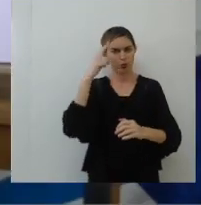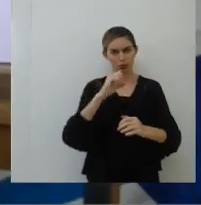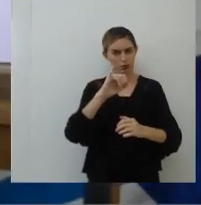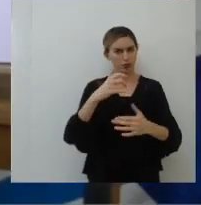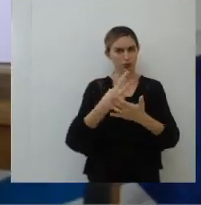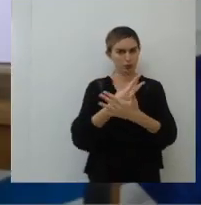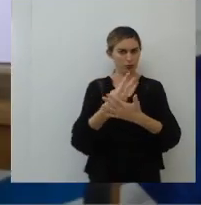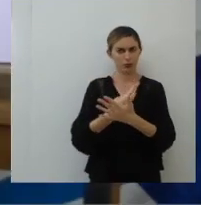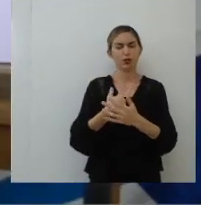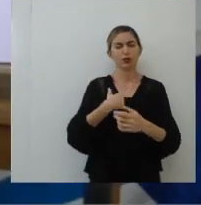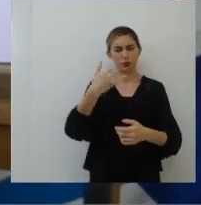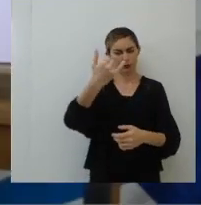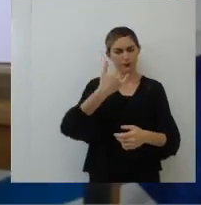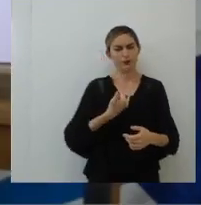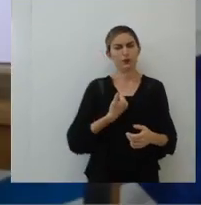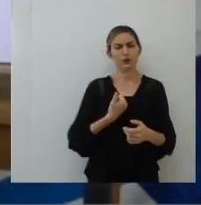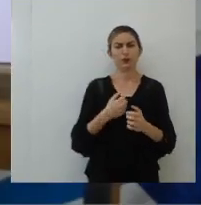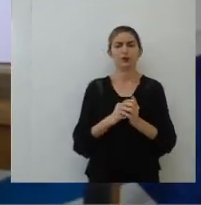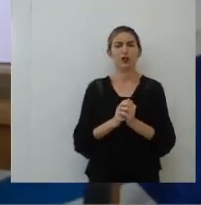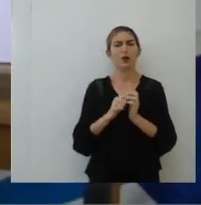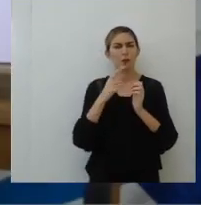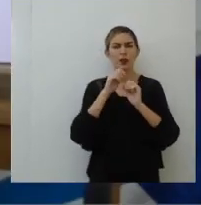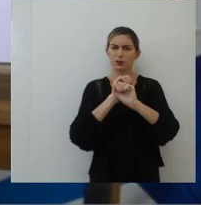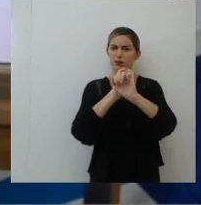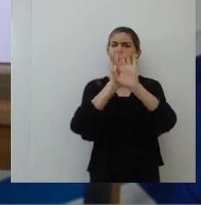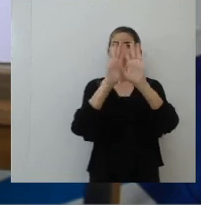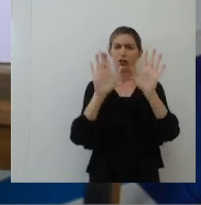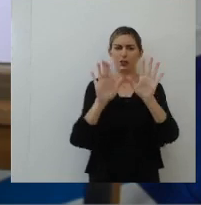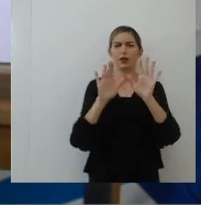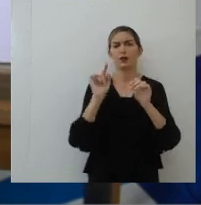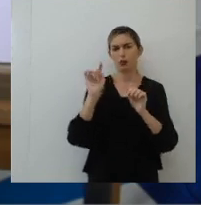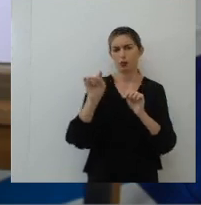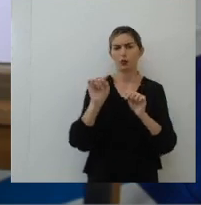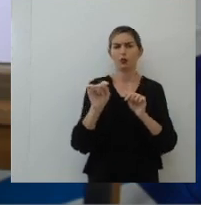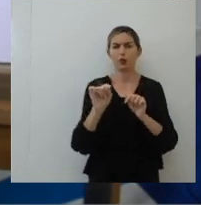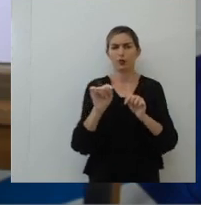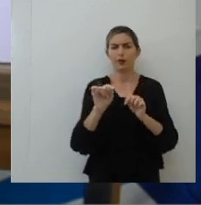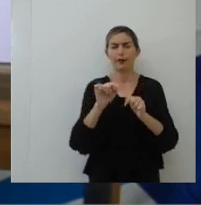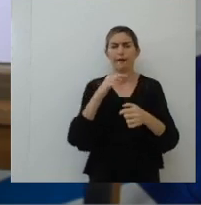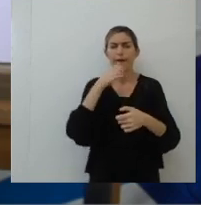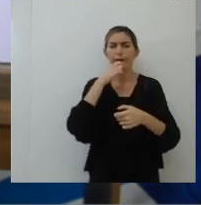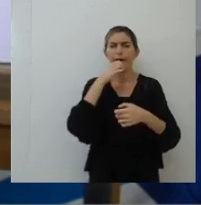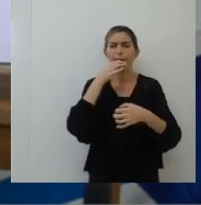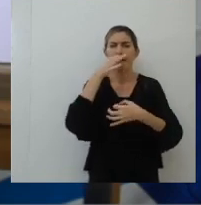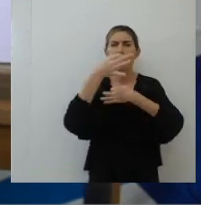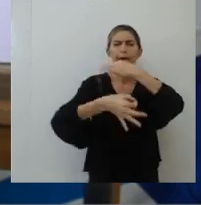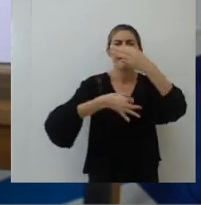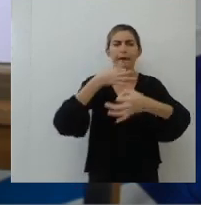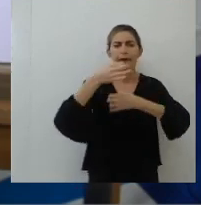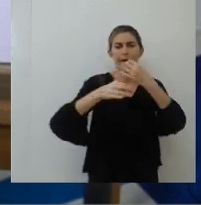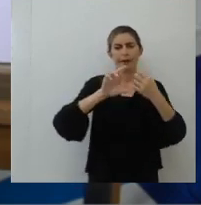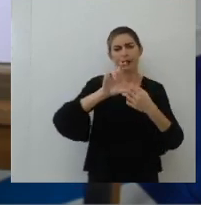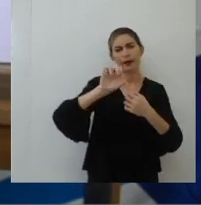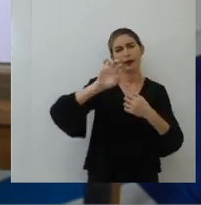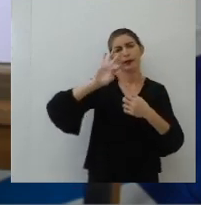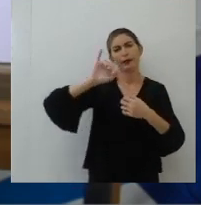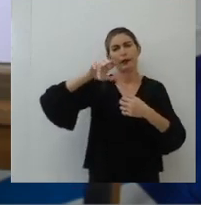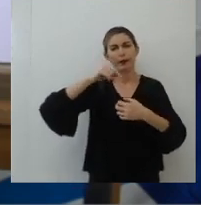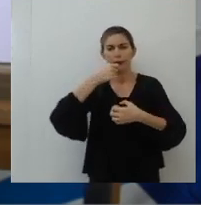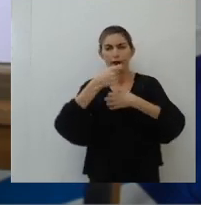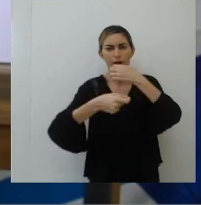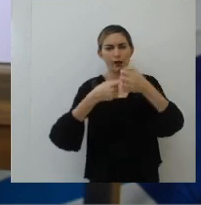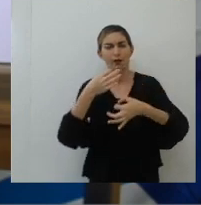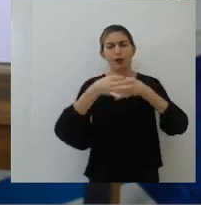tiver me avise, viu? Mas fica muito claro aqui a crítica que Drummond está fazendo